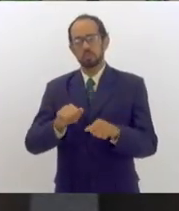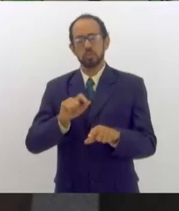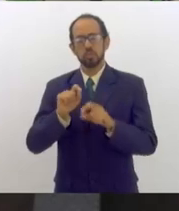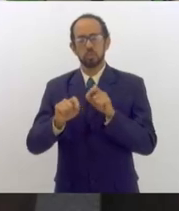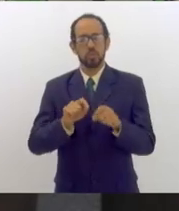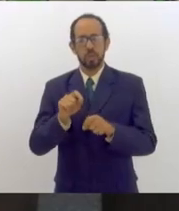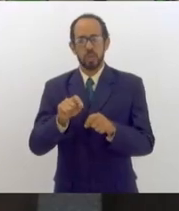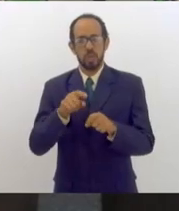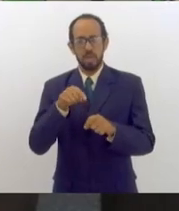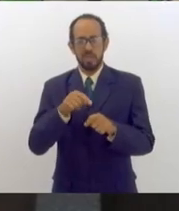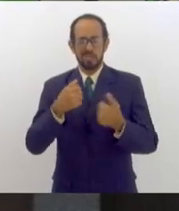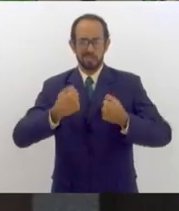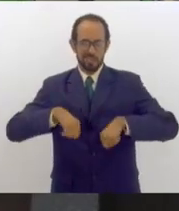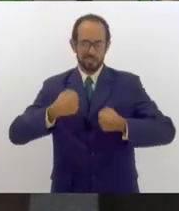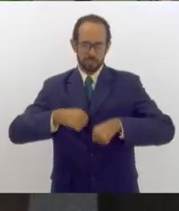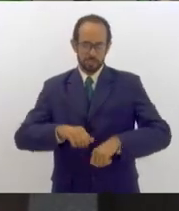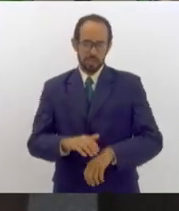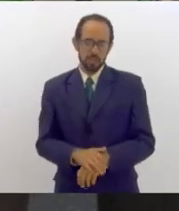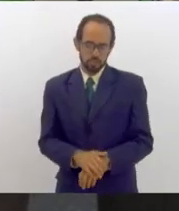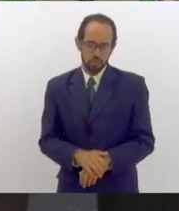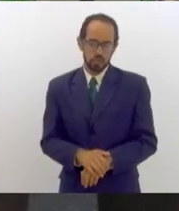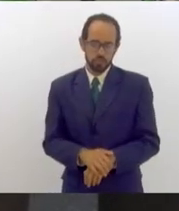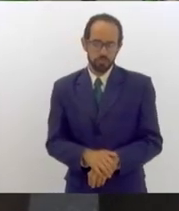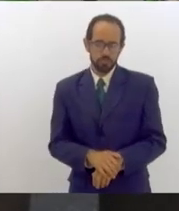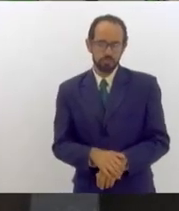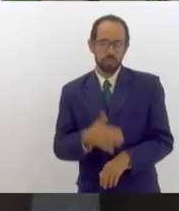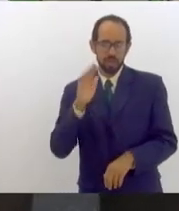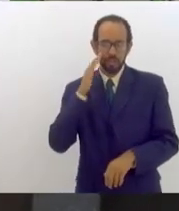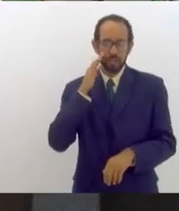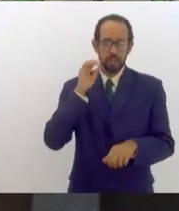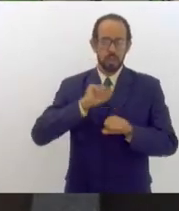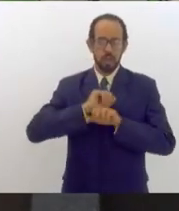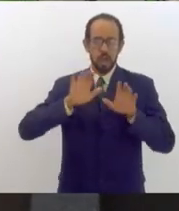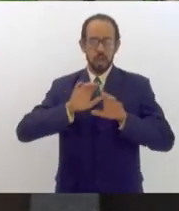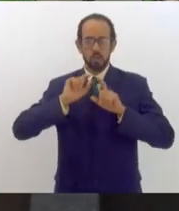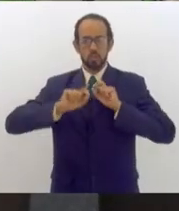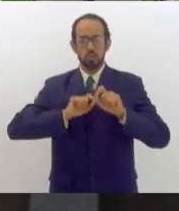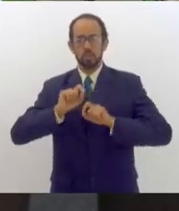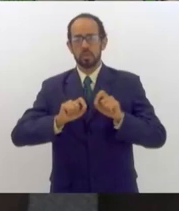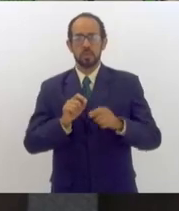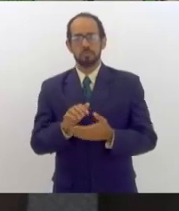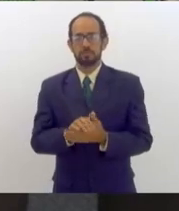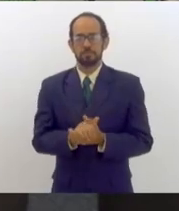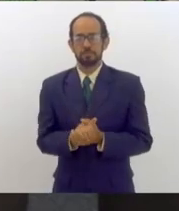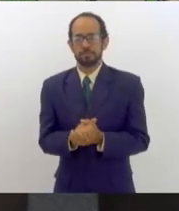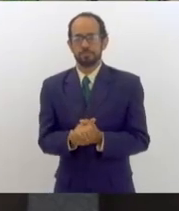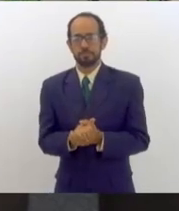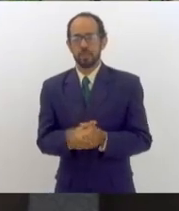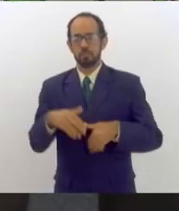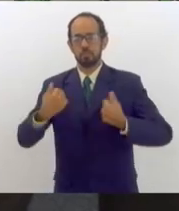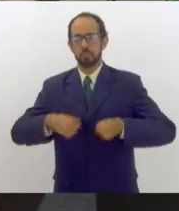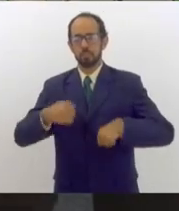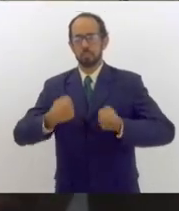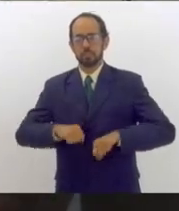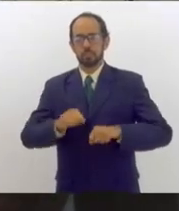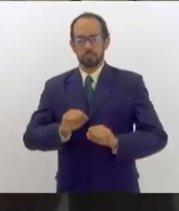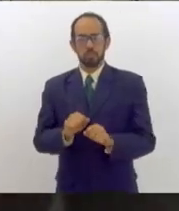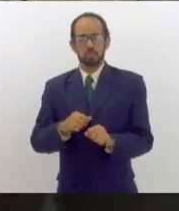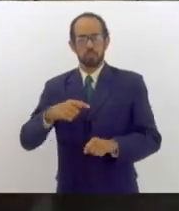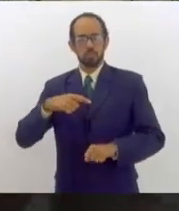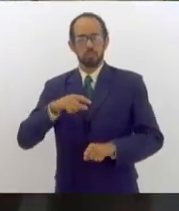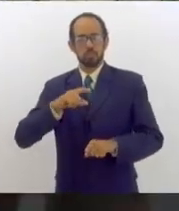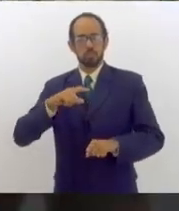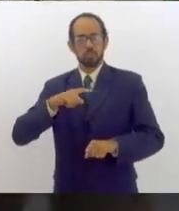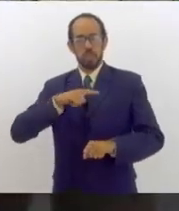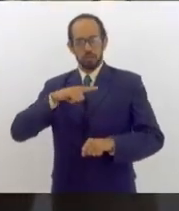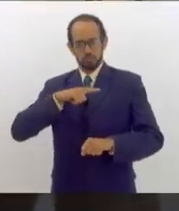essa demanda só para se ter uma ideia né é preciso já há um Juizado